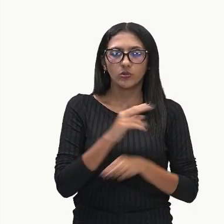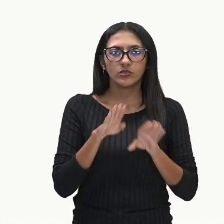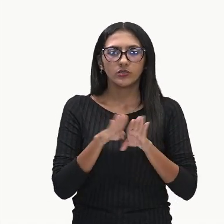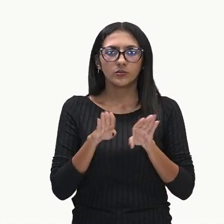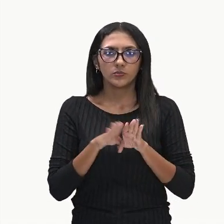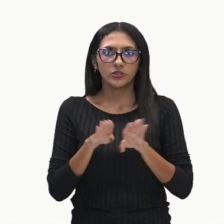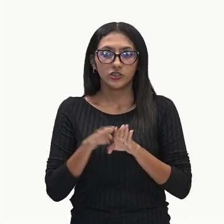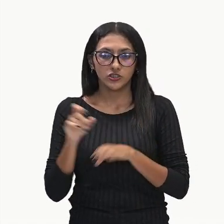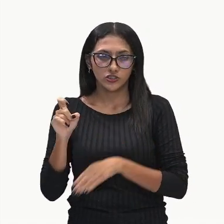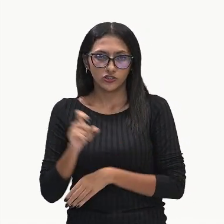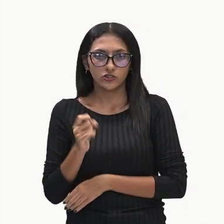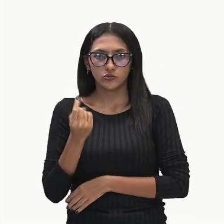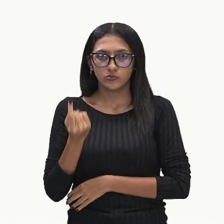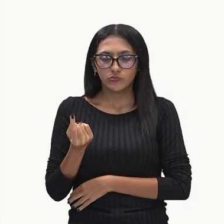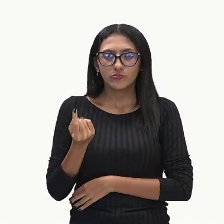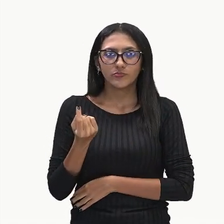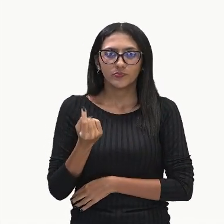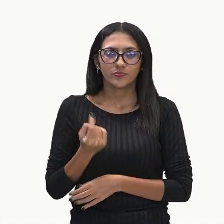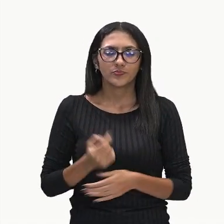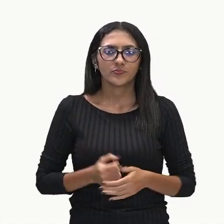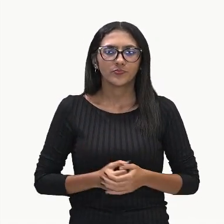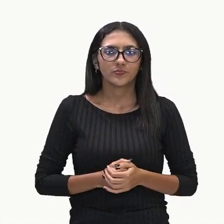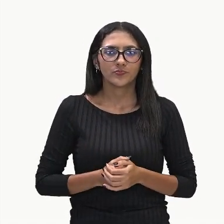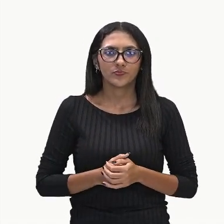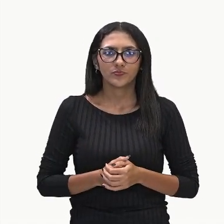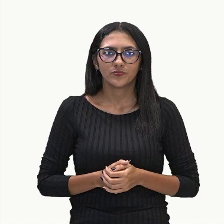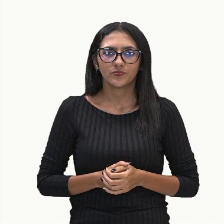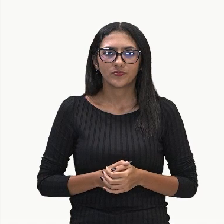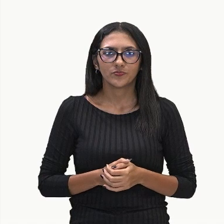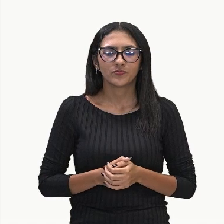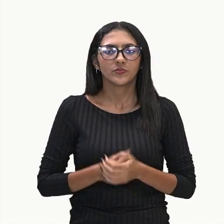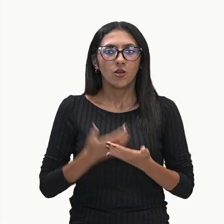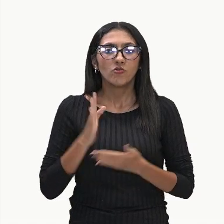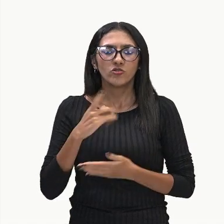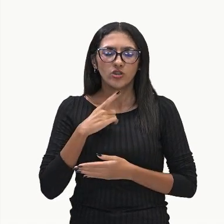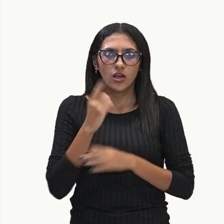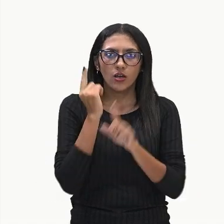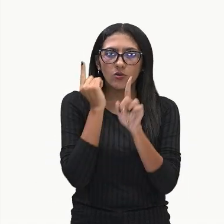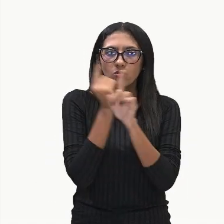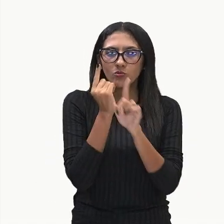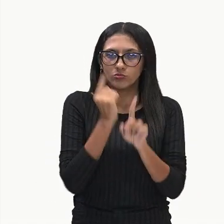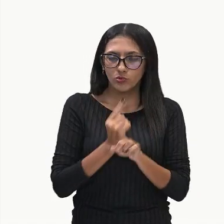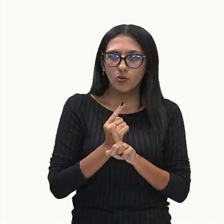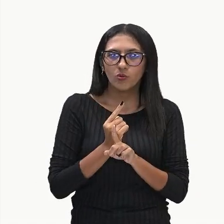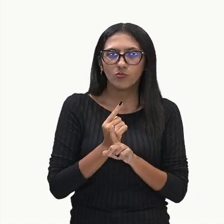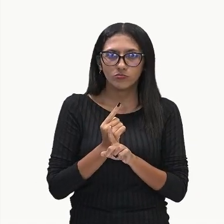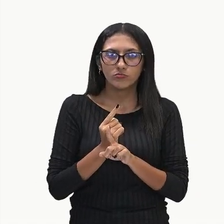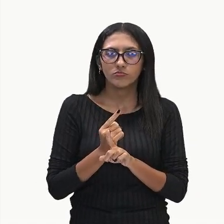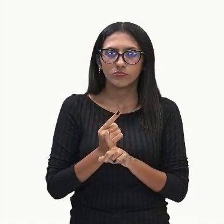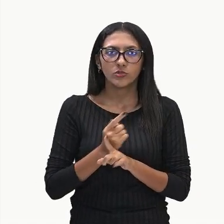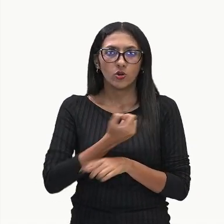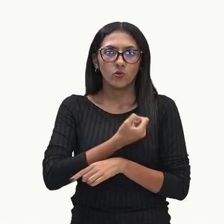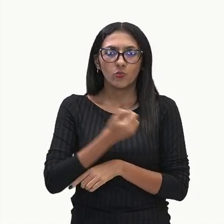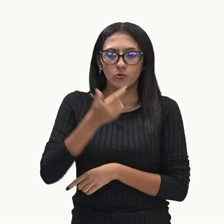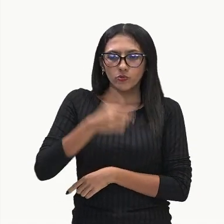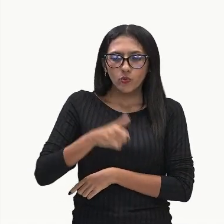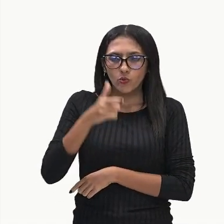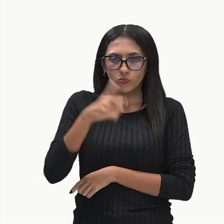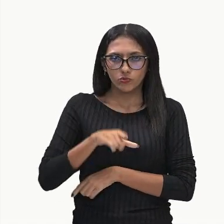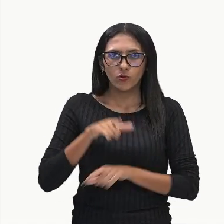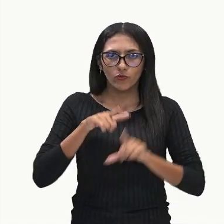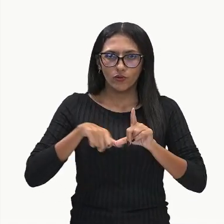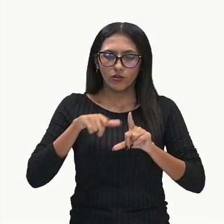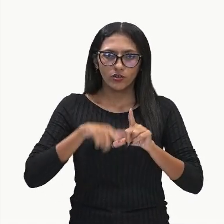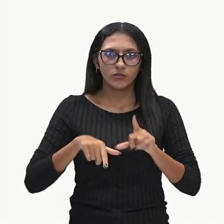lá. Tranquilo? Então, se eu localizei ali o fator comum, agora nós vamos ali, com